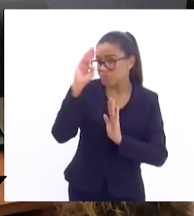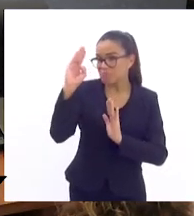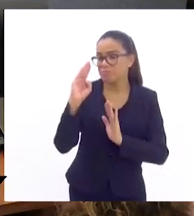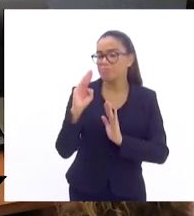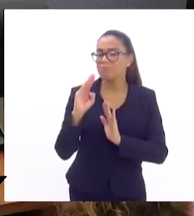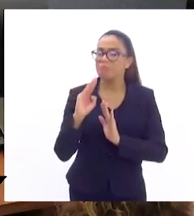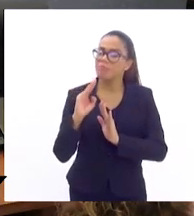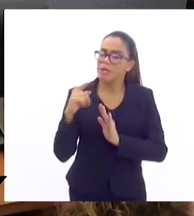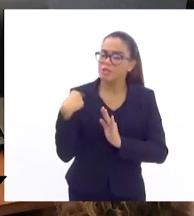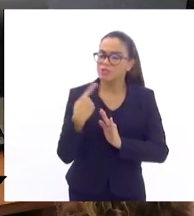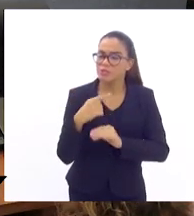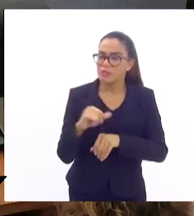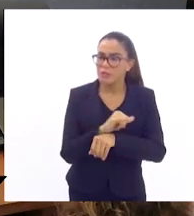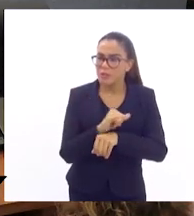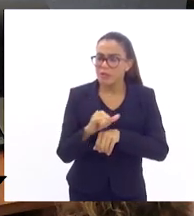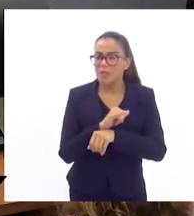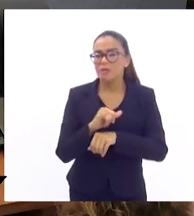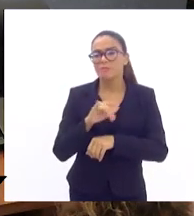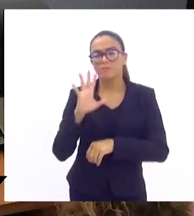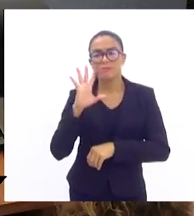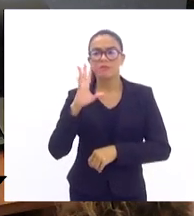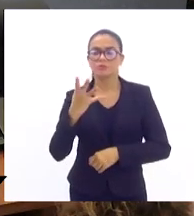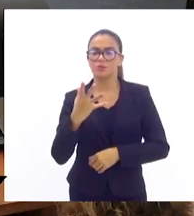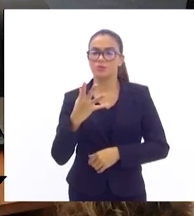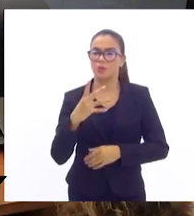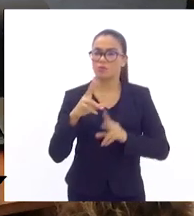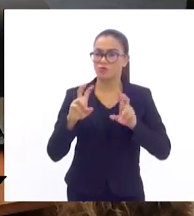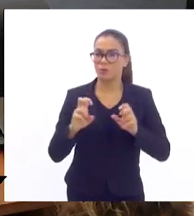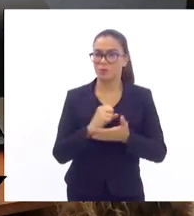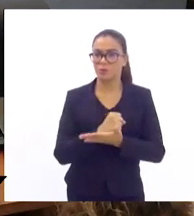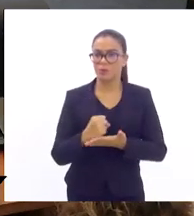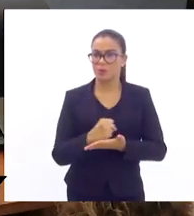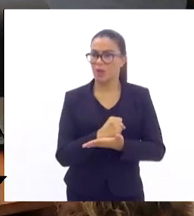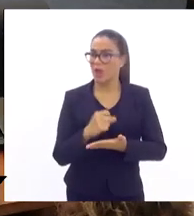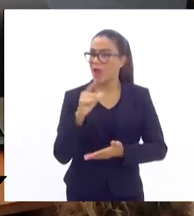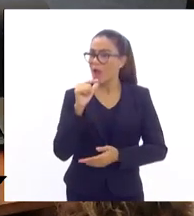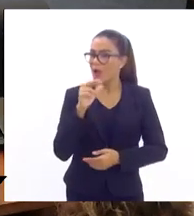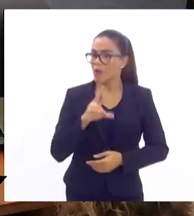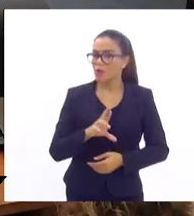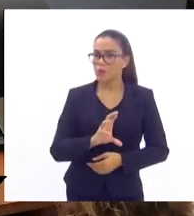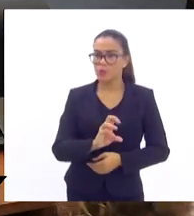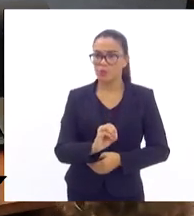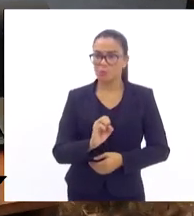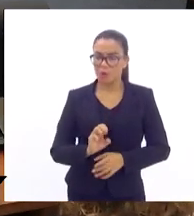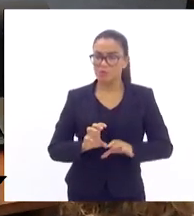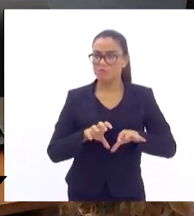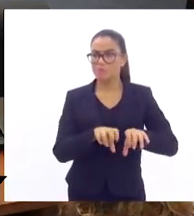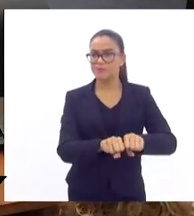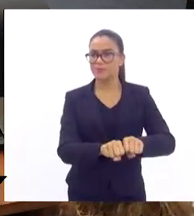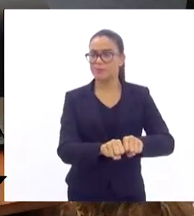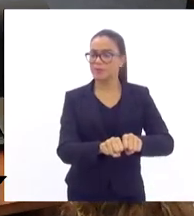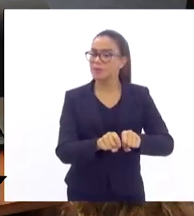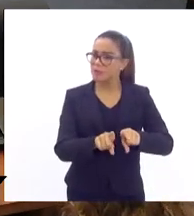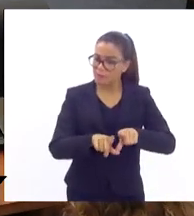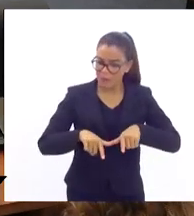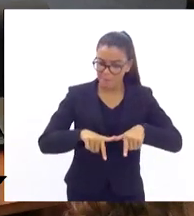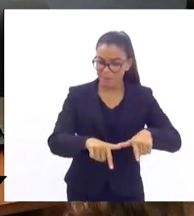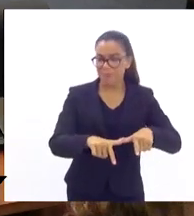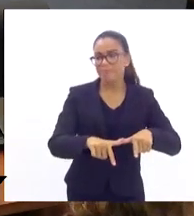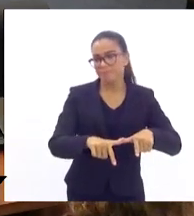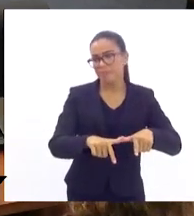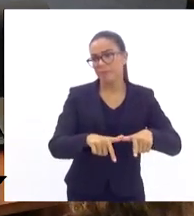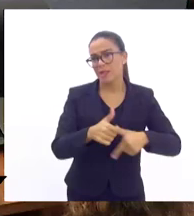dar solução nessa questão burocrática de contrato, para que Águas do Rio possa assumir e fazer o saneamento, que era o principal objetivo. Com